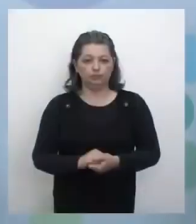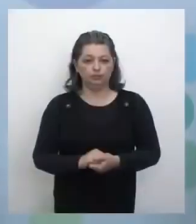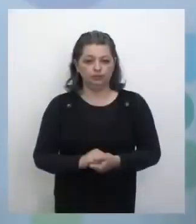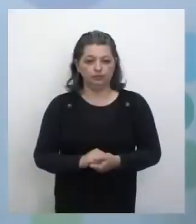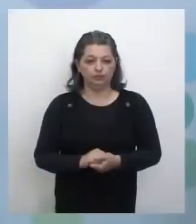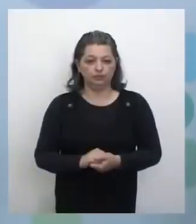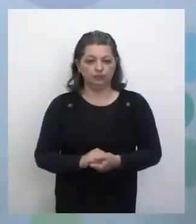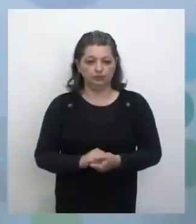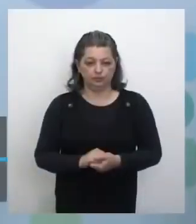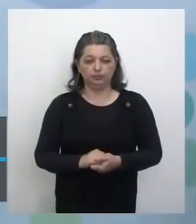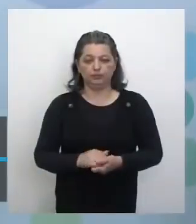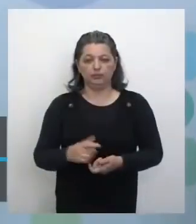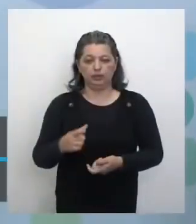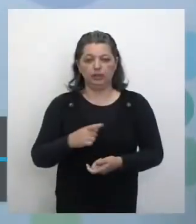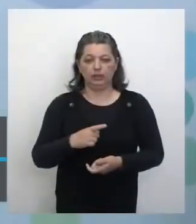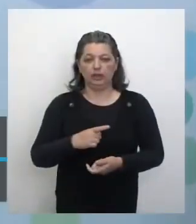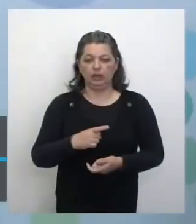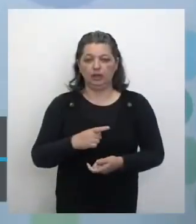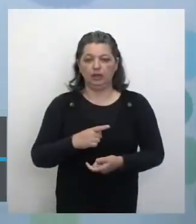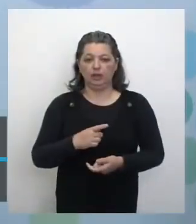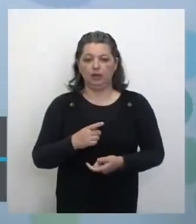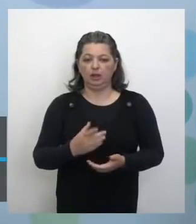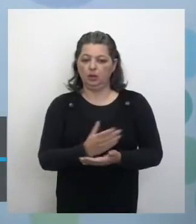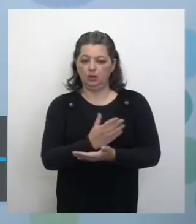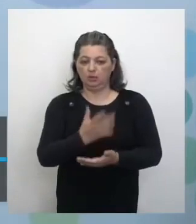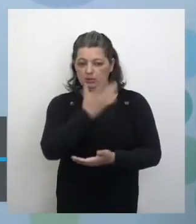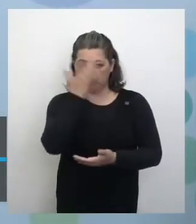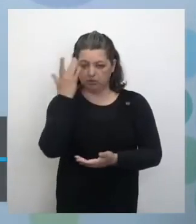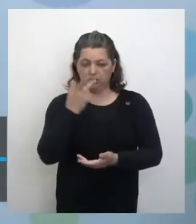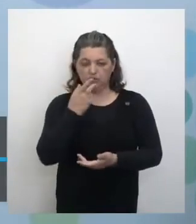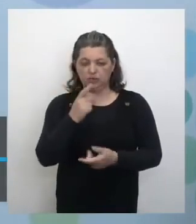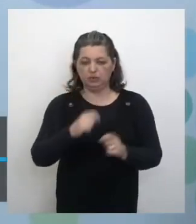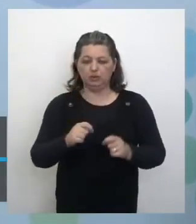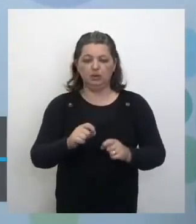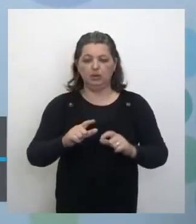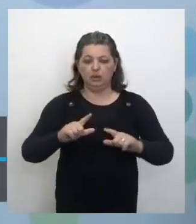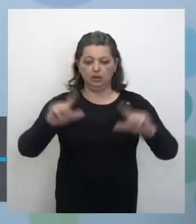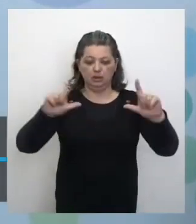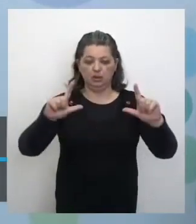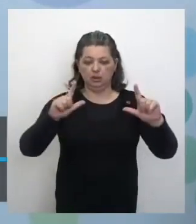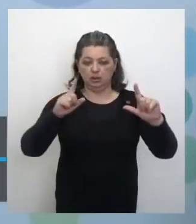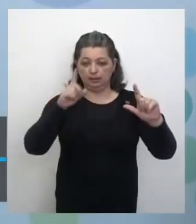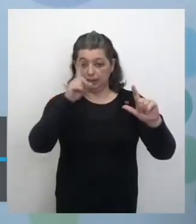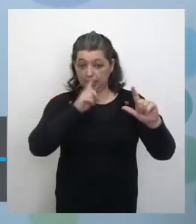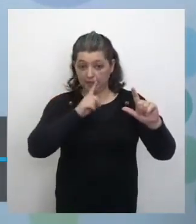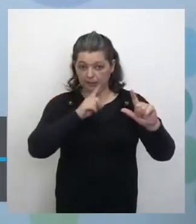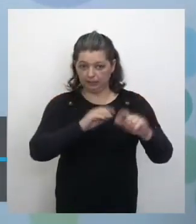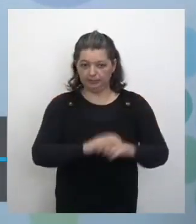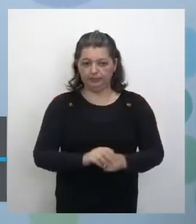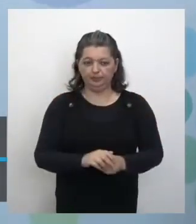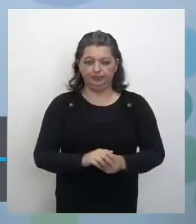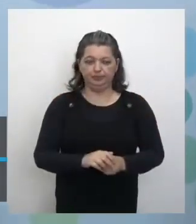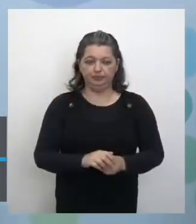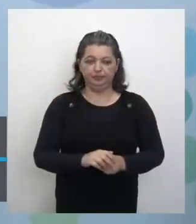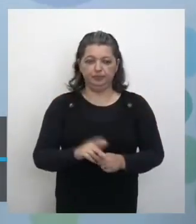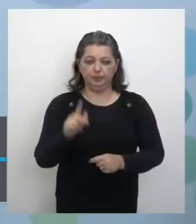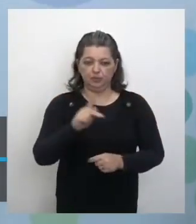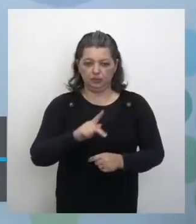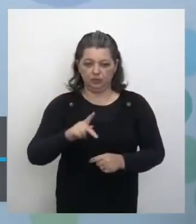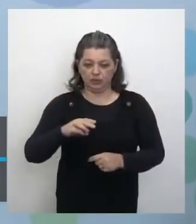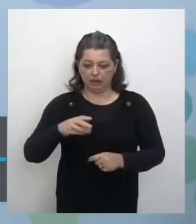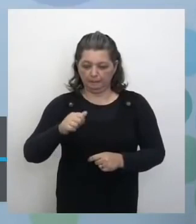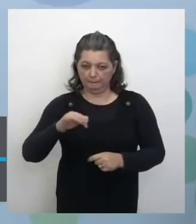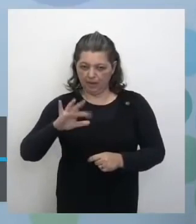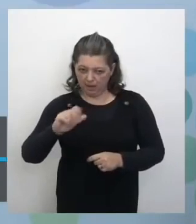Olha, Georgia, tem alguns aqui falando sobre o amarelo, que chama muito a atenção, né? Como, por exemplo, a Paula Maria dizendo que os alunos